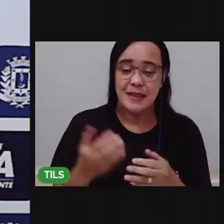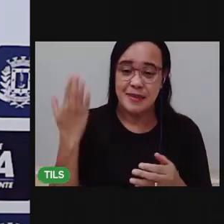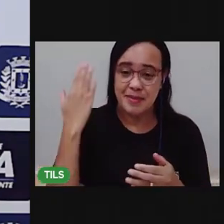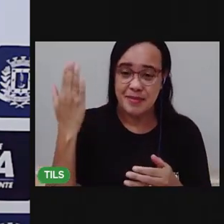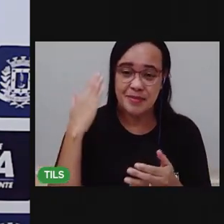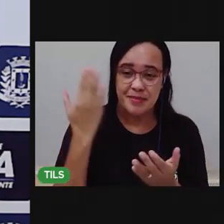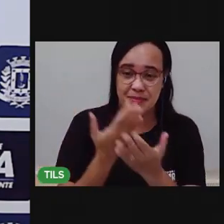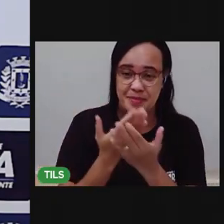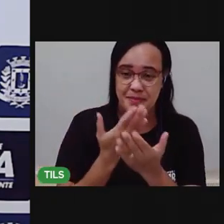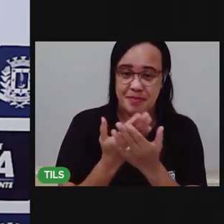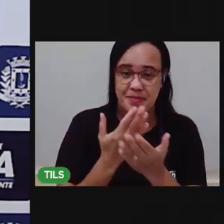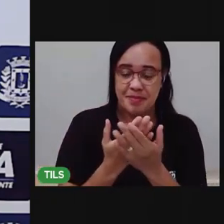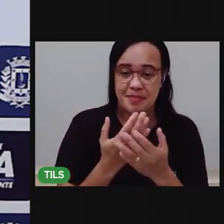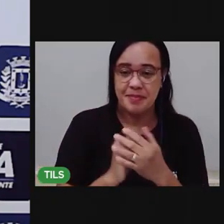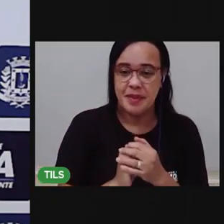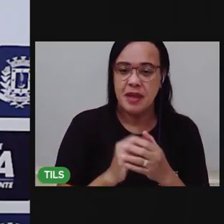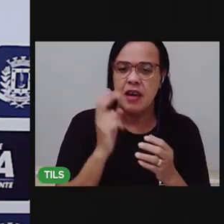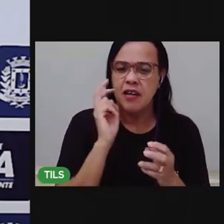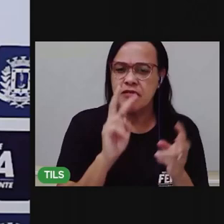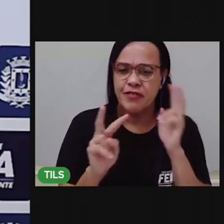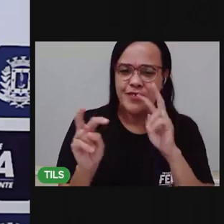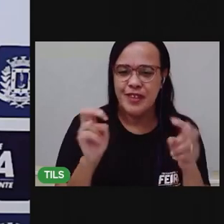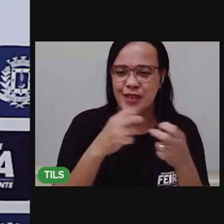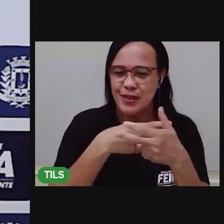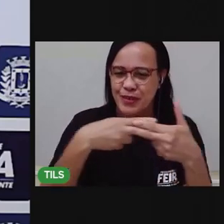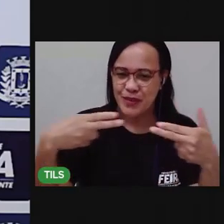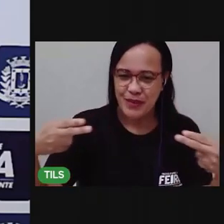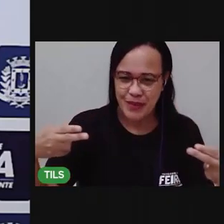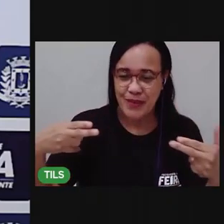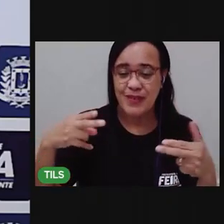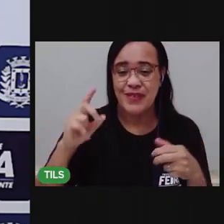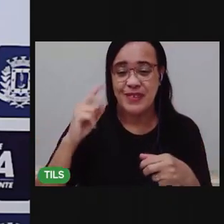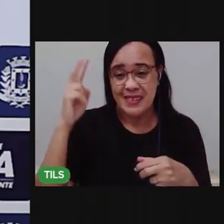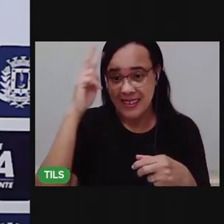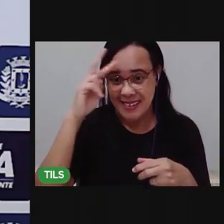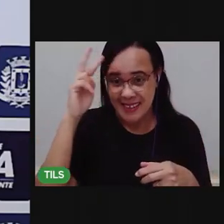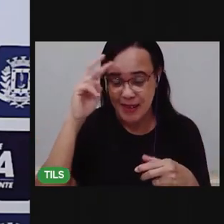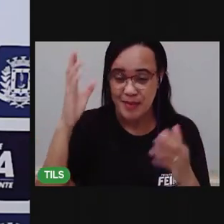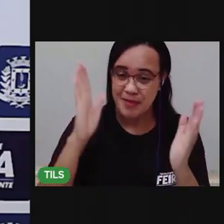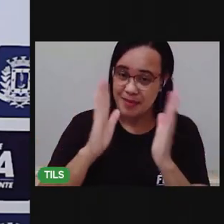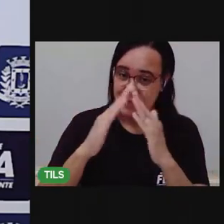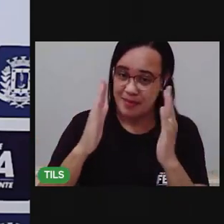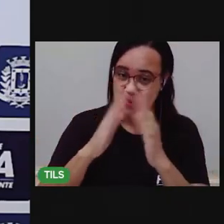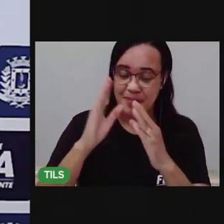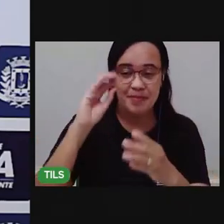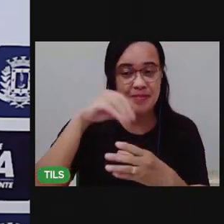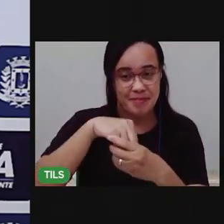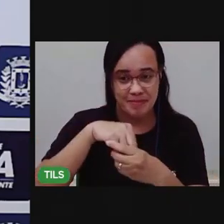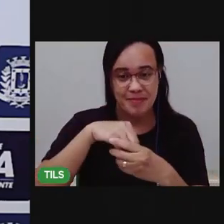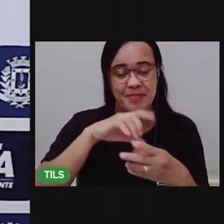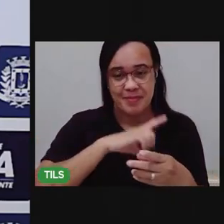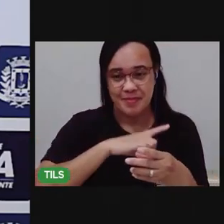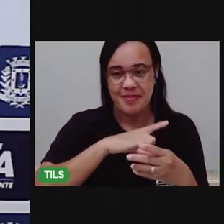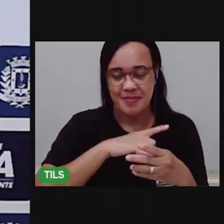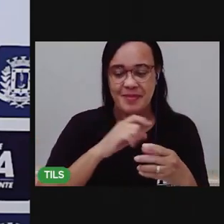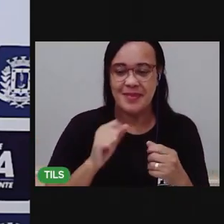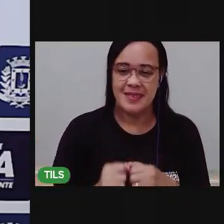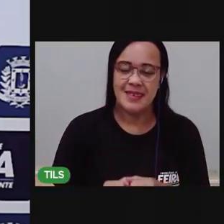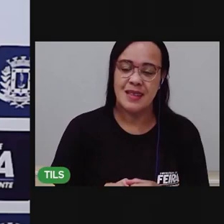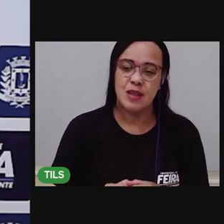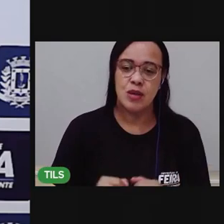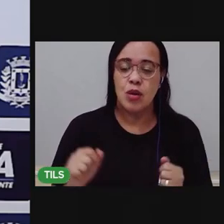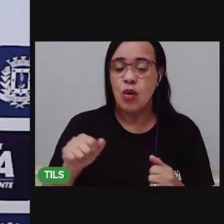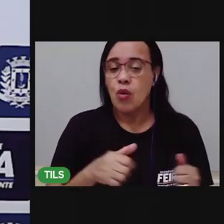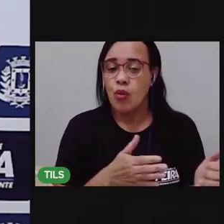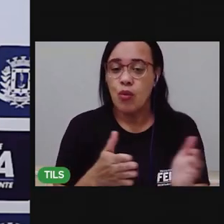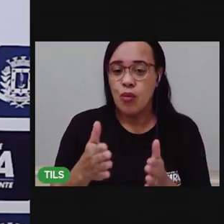viu diversos produtos, vimos produtos que a gente tem em casa, né? A gente viu também o